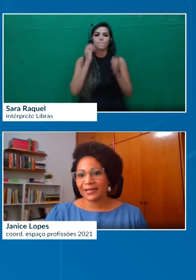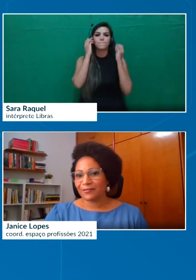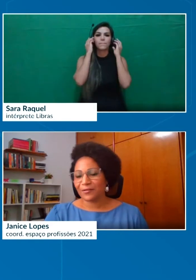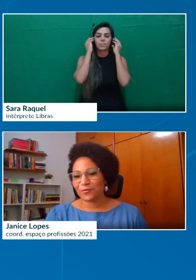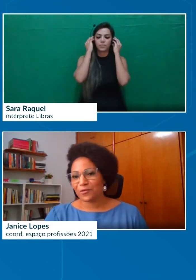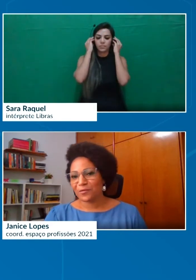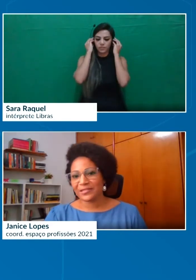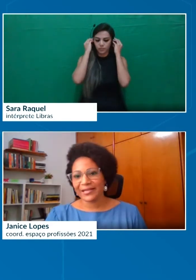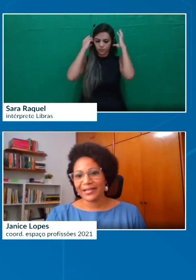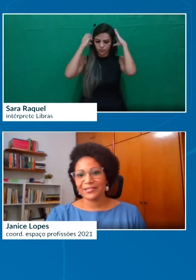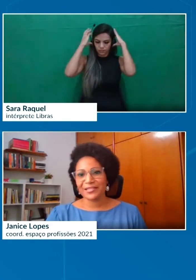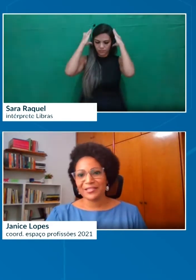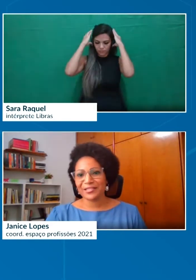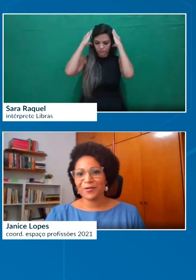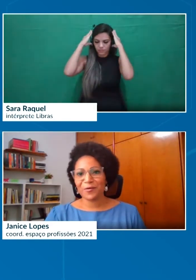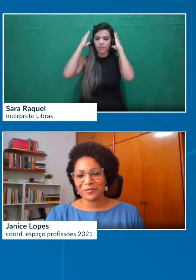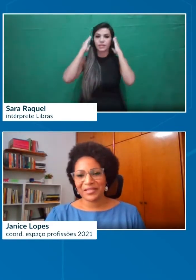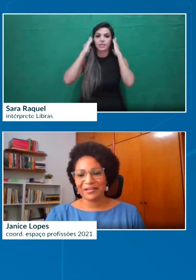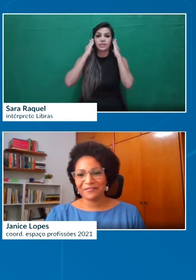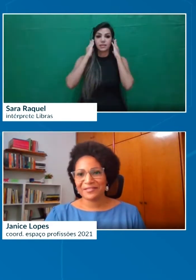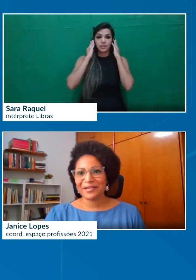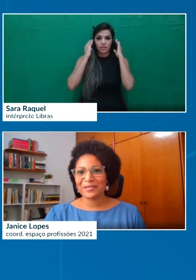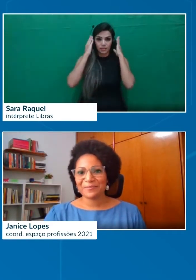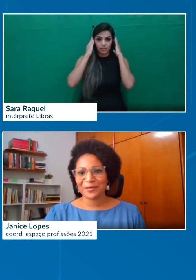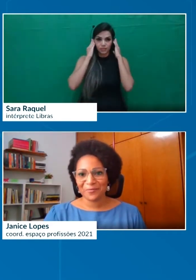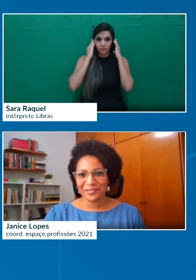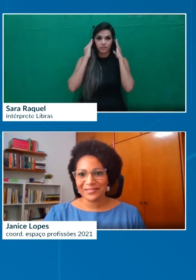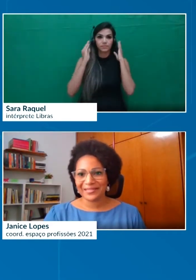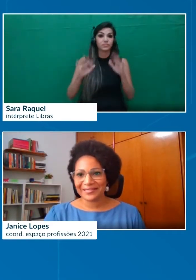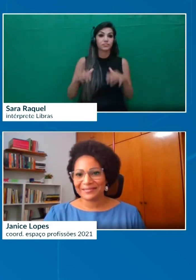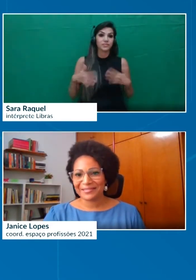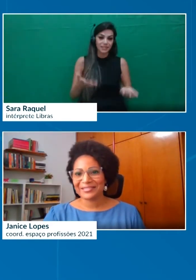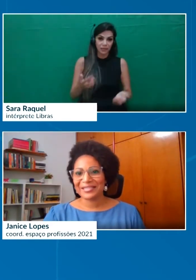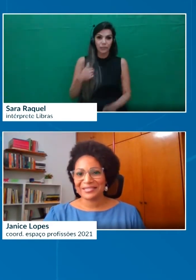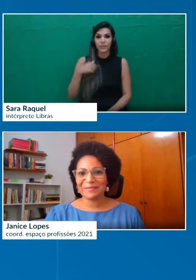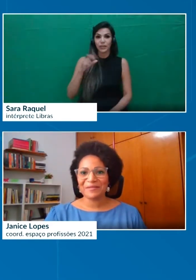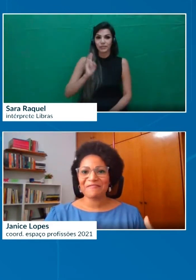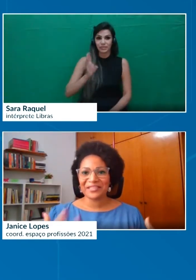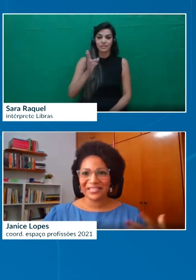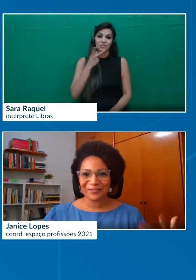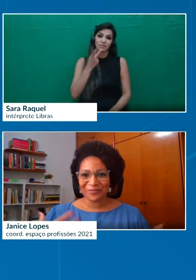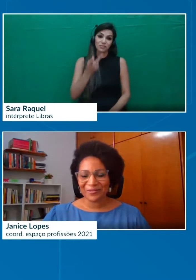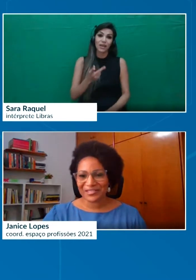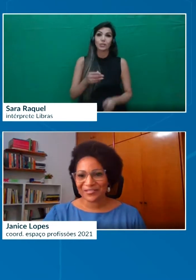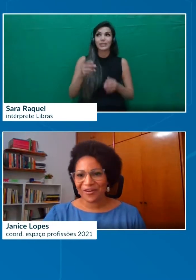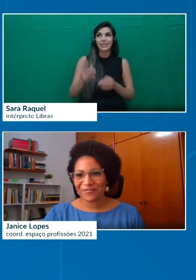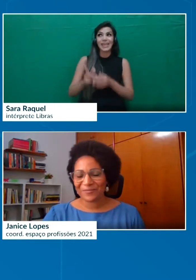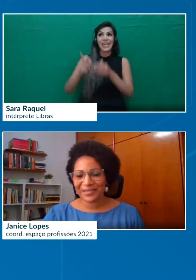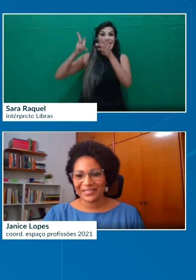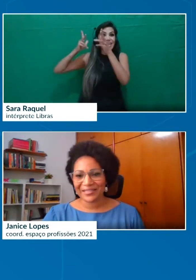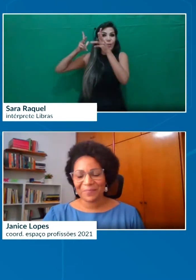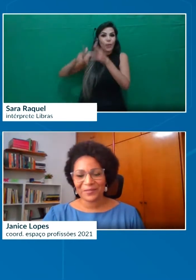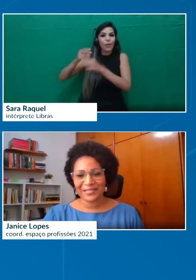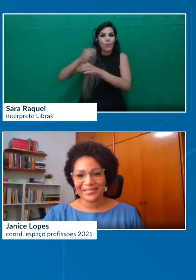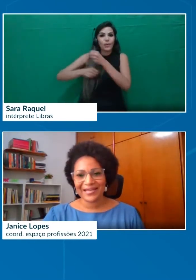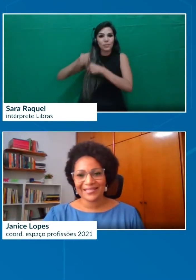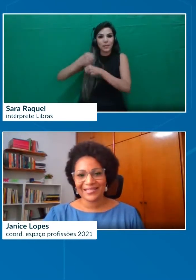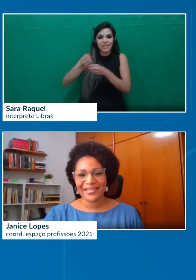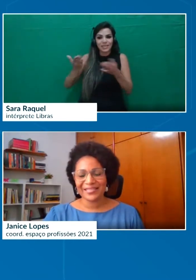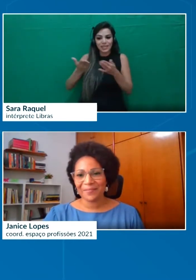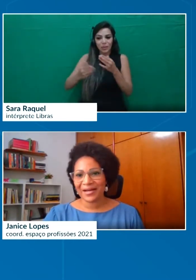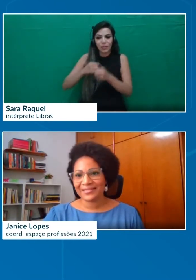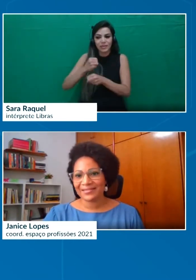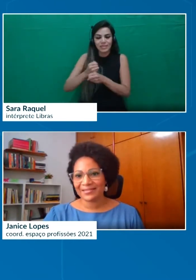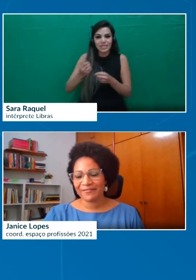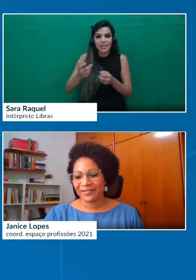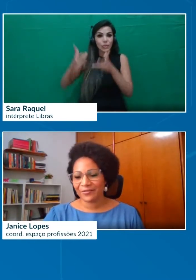Então, Marcelo, eu costumo dizer que a gente não consegue fazer a mesma coisa, né? A gente está sempre inventando coisas novas para tentar